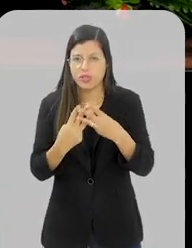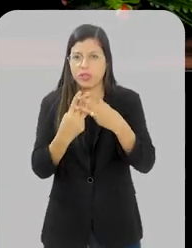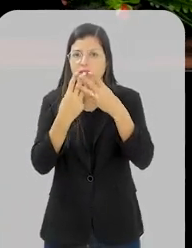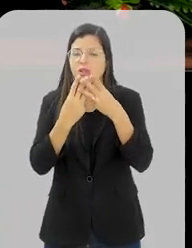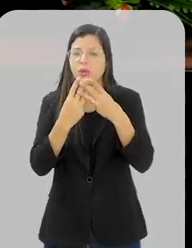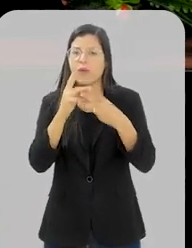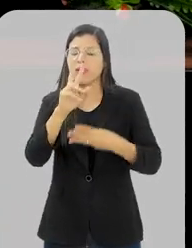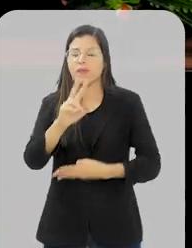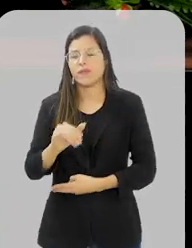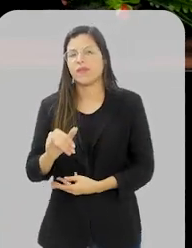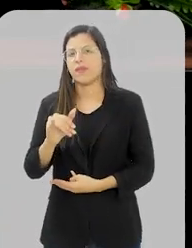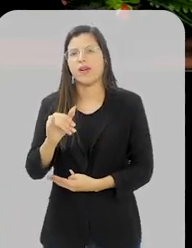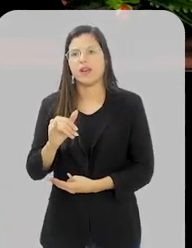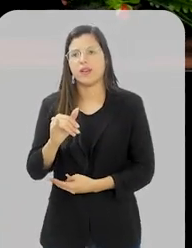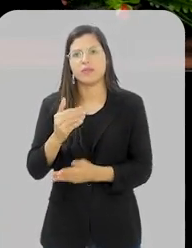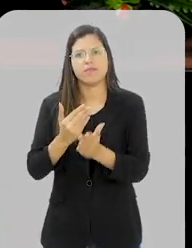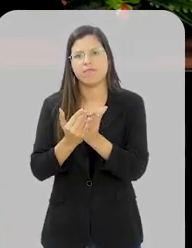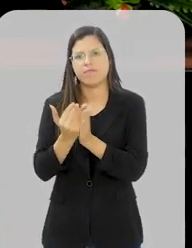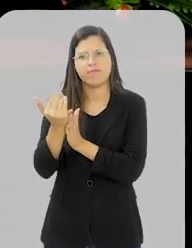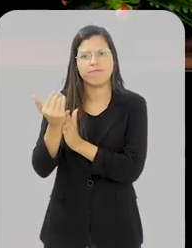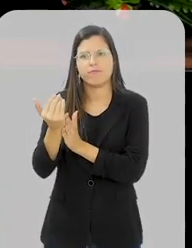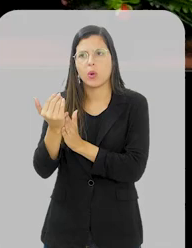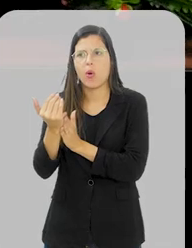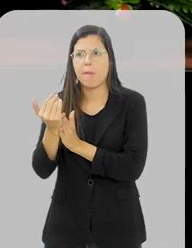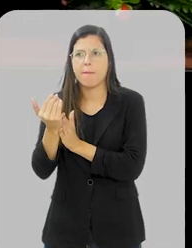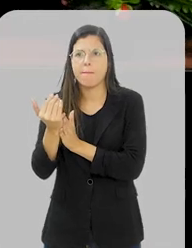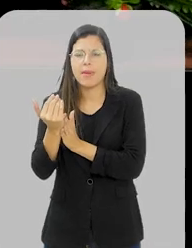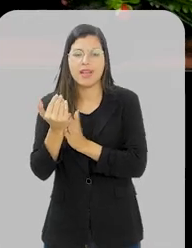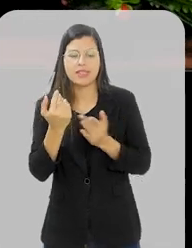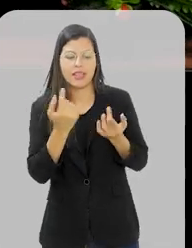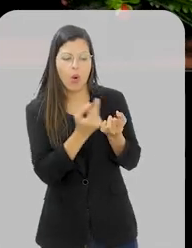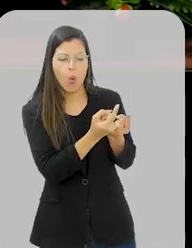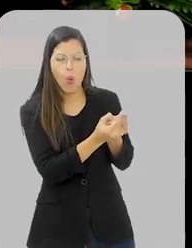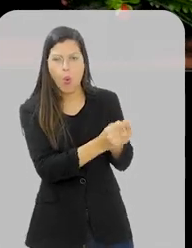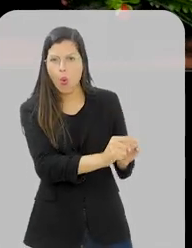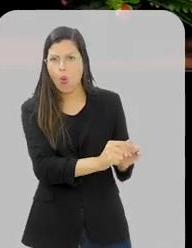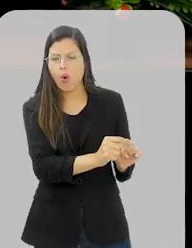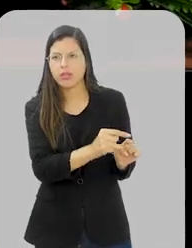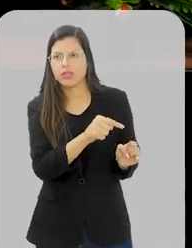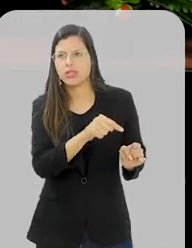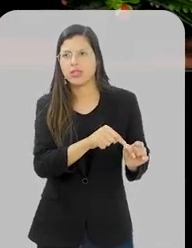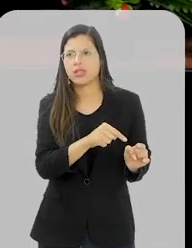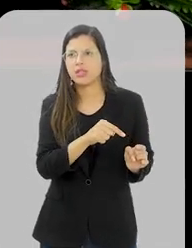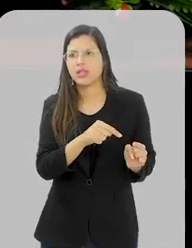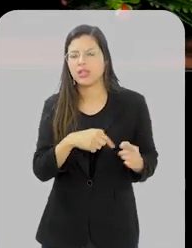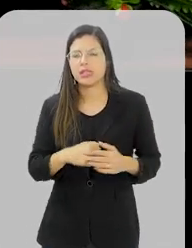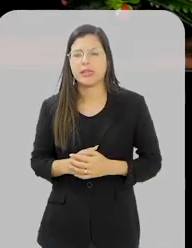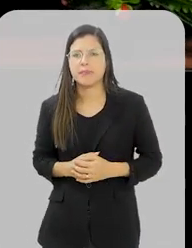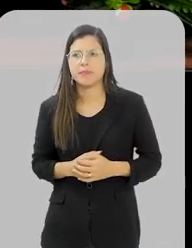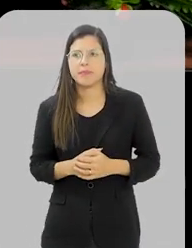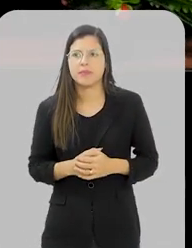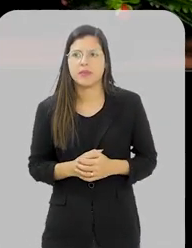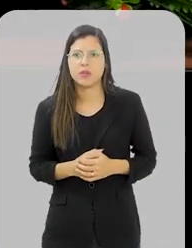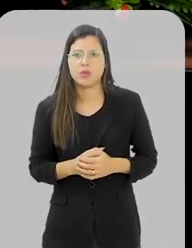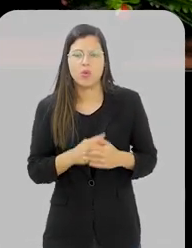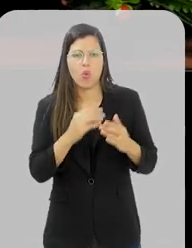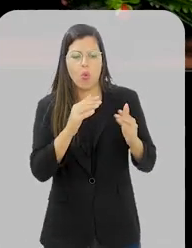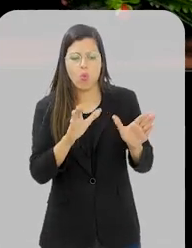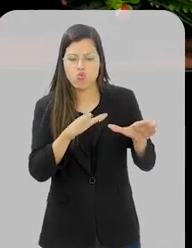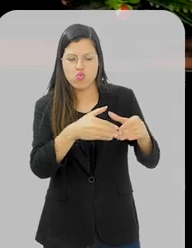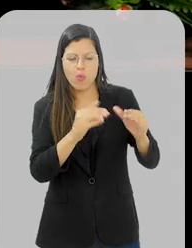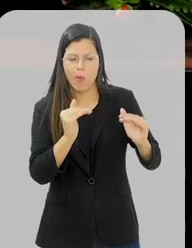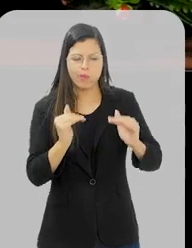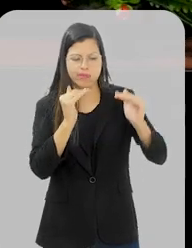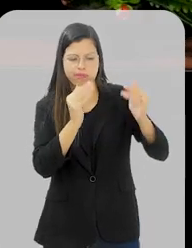vai e vai a partir dali ele começa a se rebelar contra a exatamente os a elite